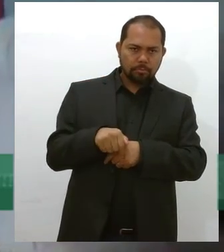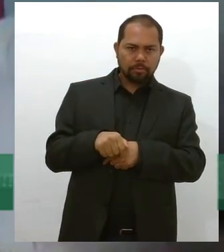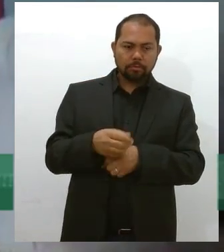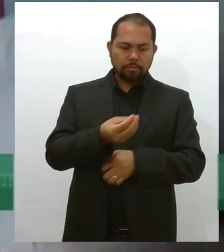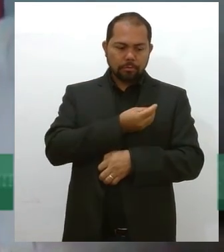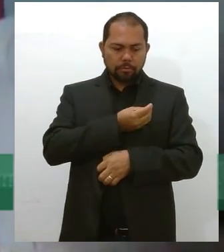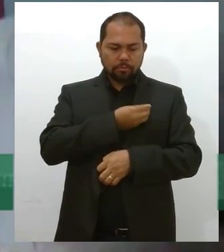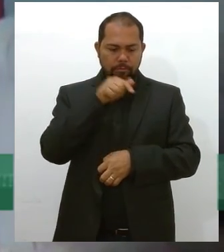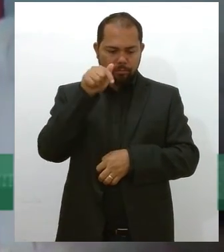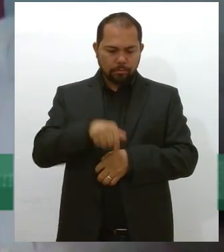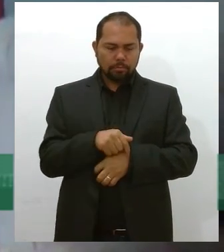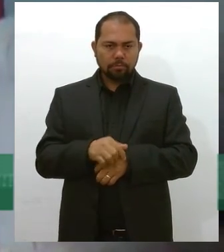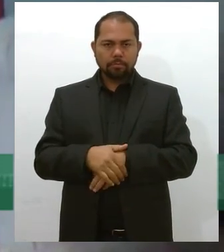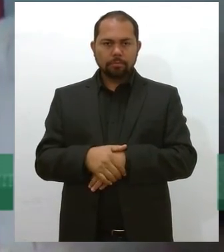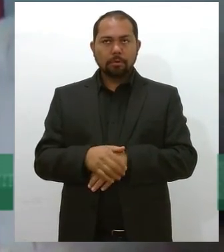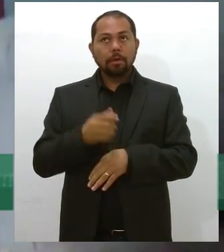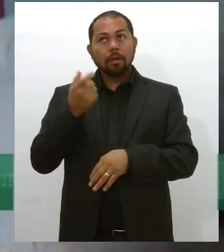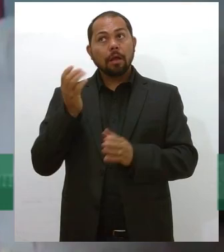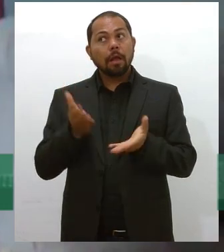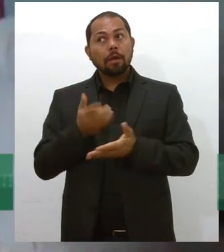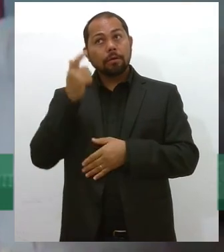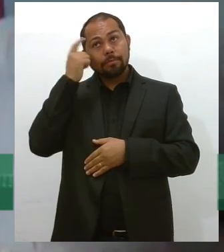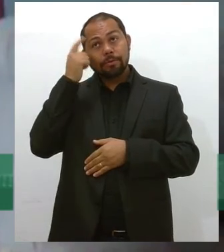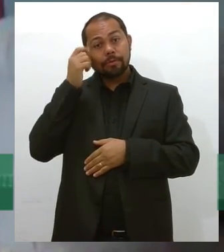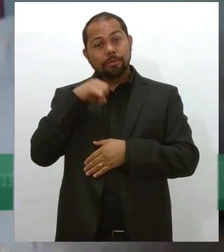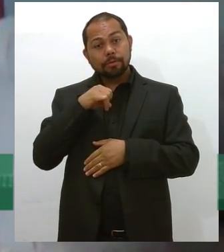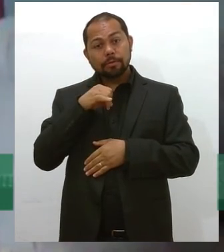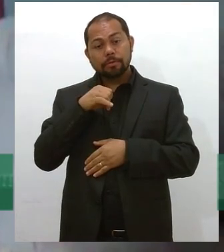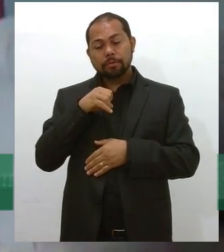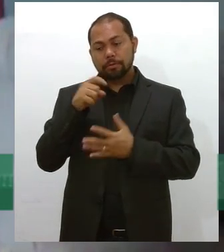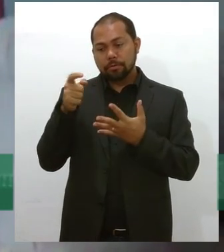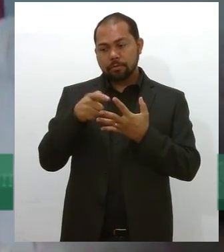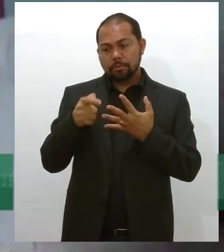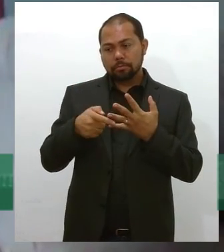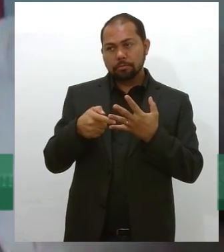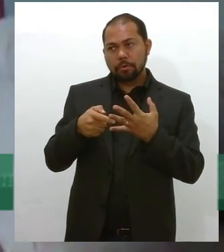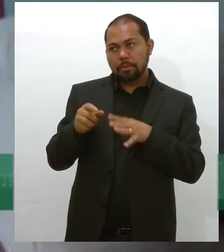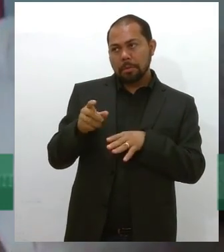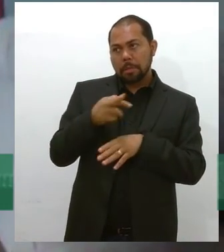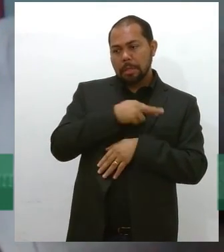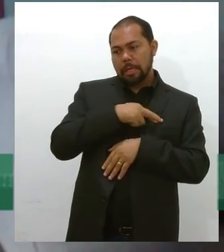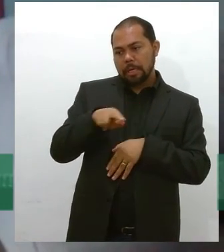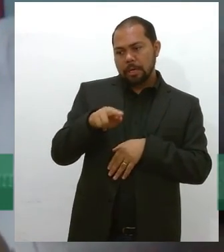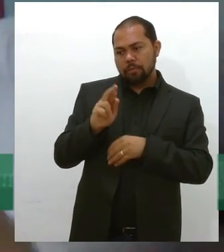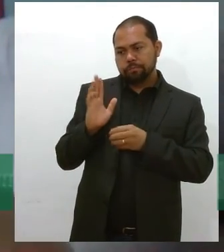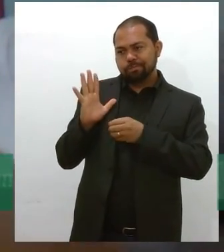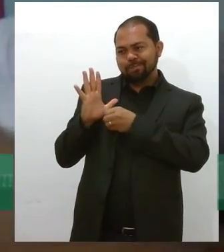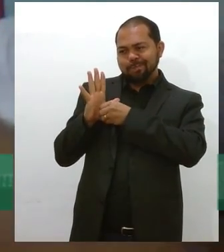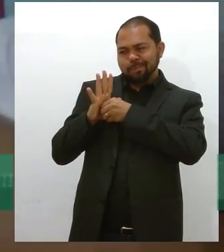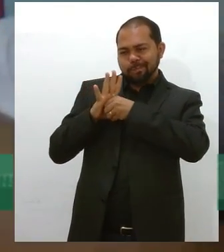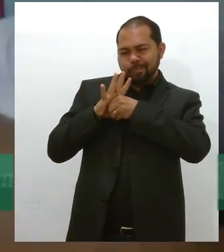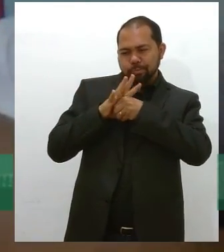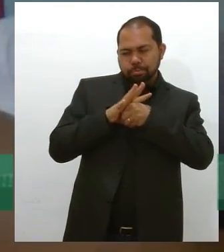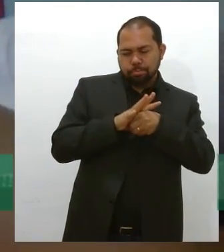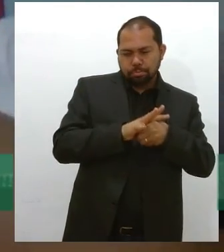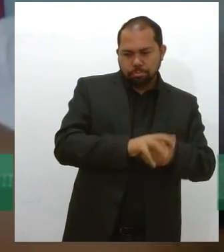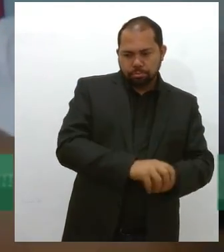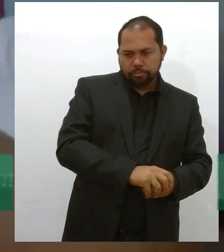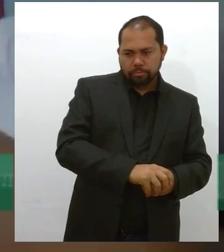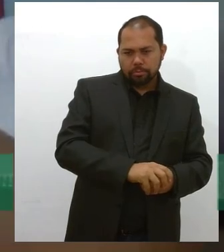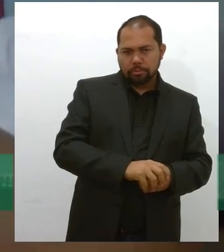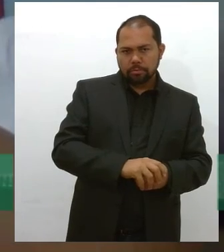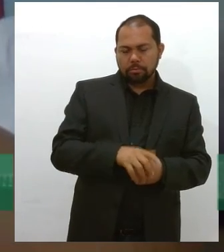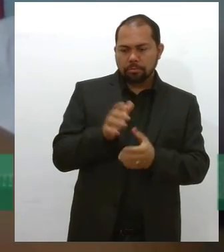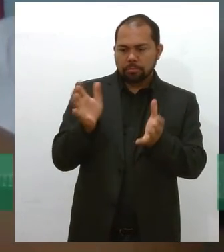imagine se essa questão da religião ela fosse completamente sufocada e as pessoas, seus grupos e suas